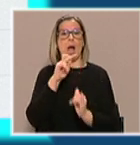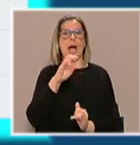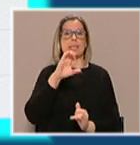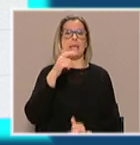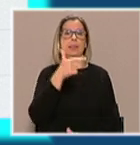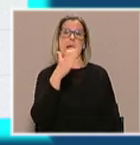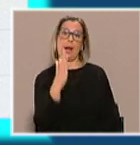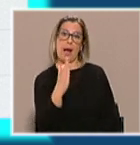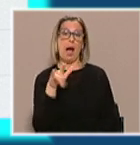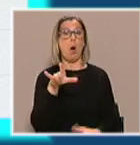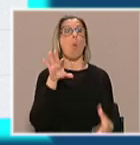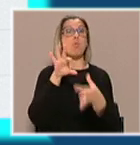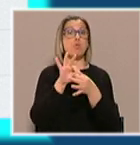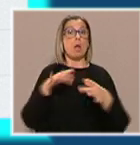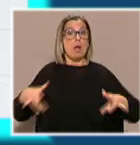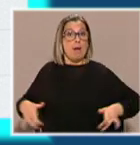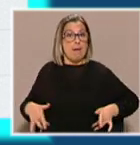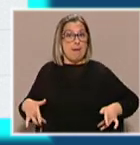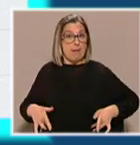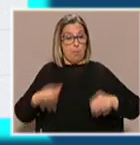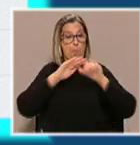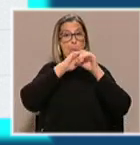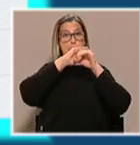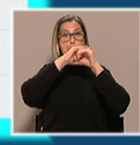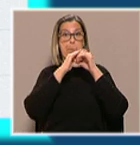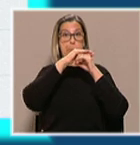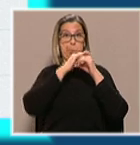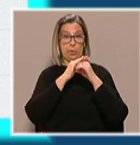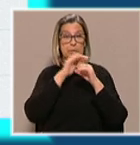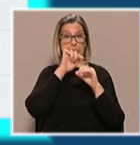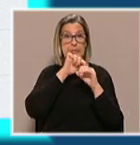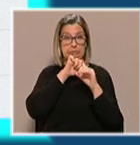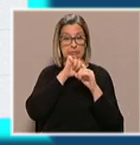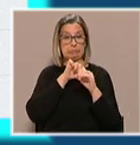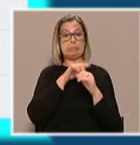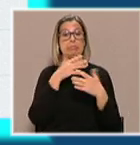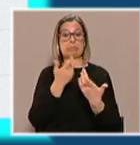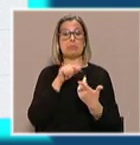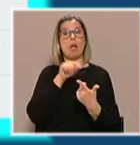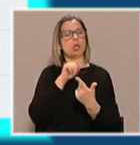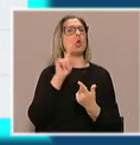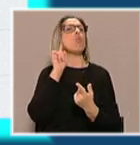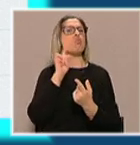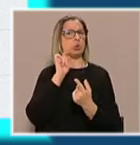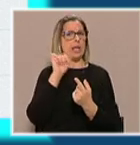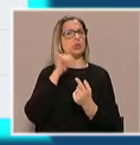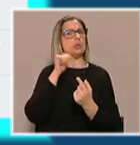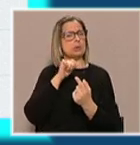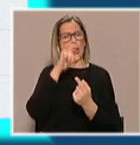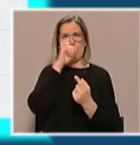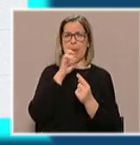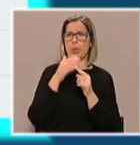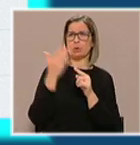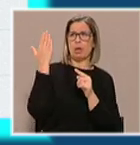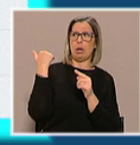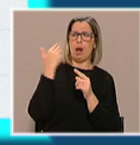glândulas suprarrenais, e agora sim, depois também vamos focar um bocadinho qual a importância destas hormonas. Lembram-se,